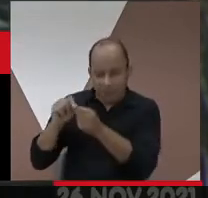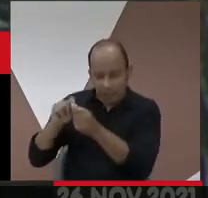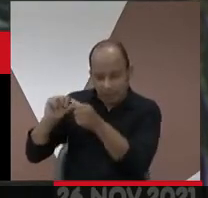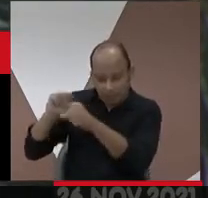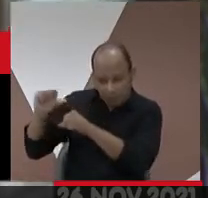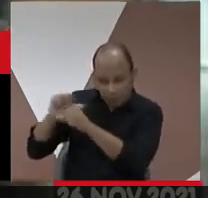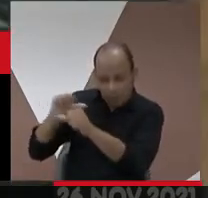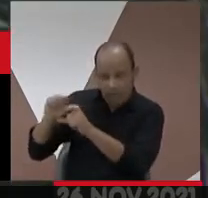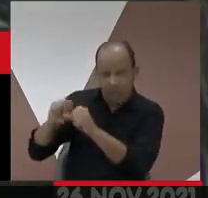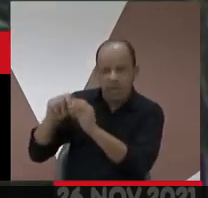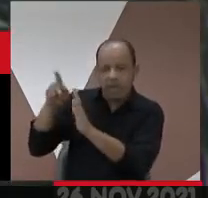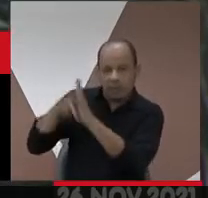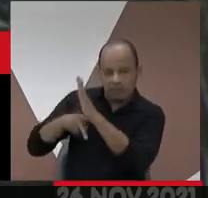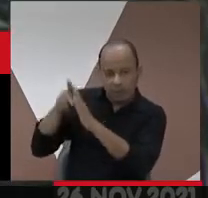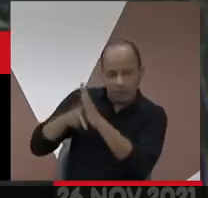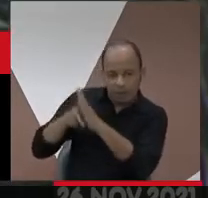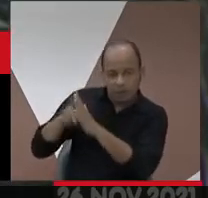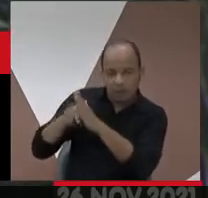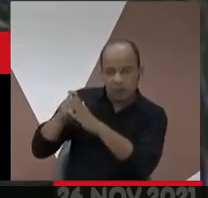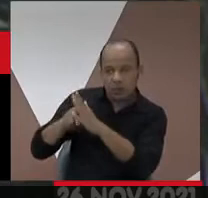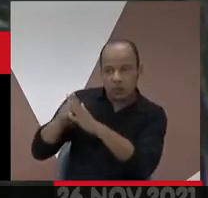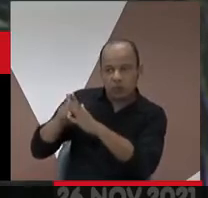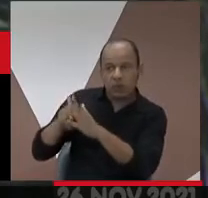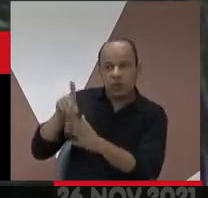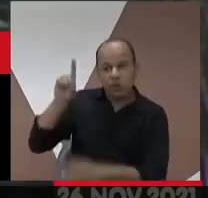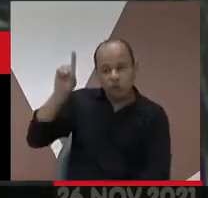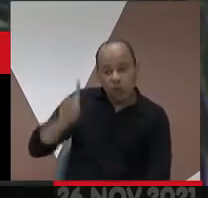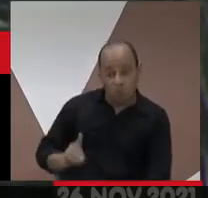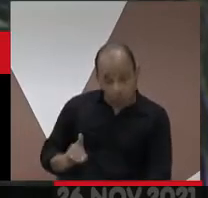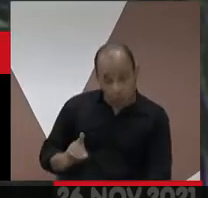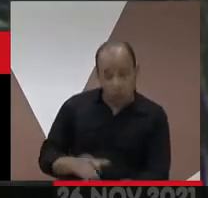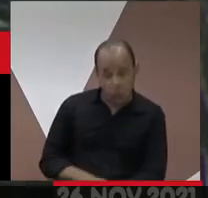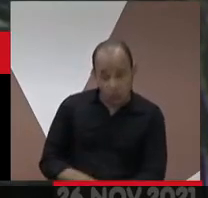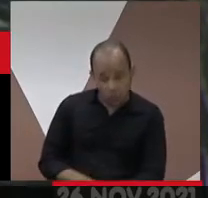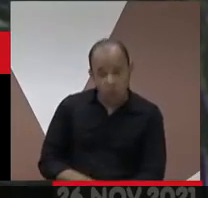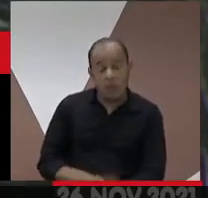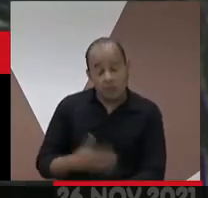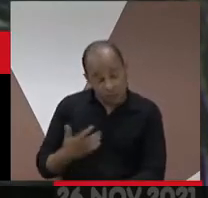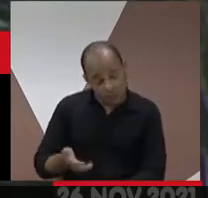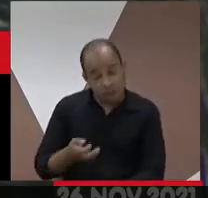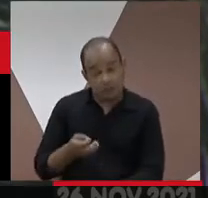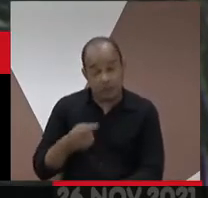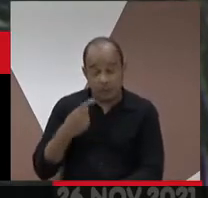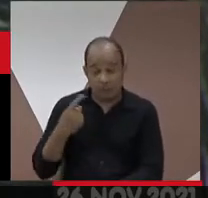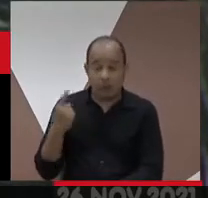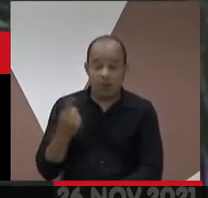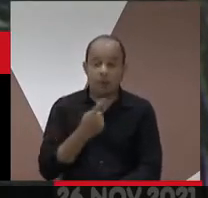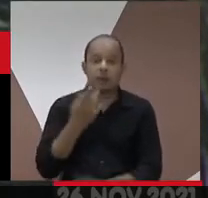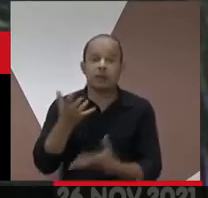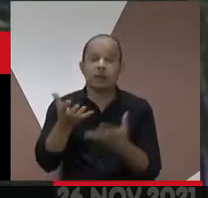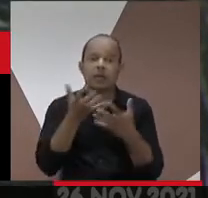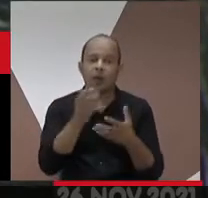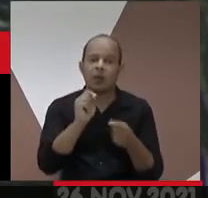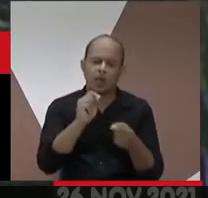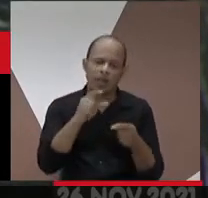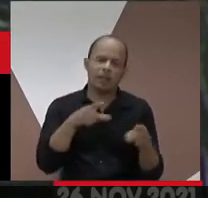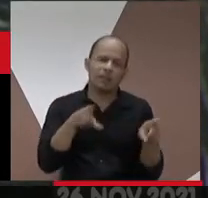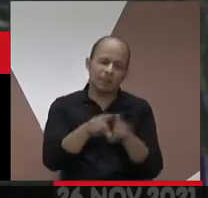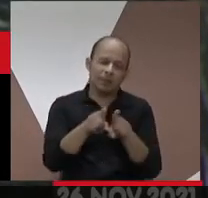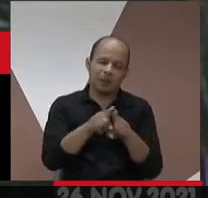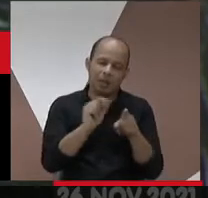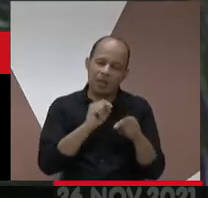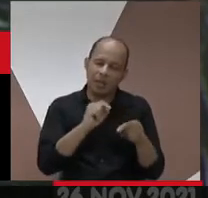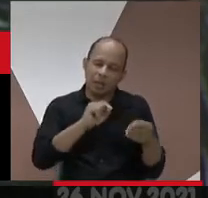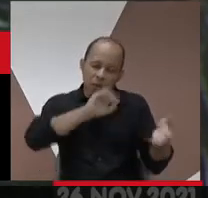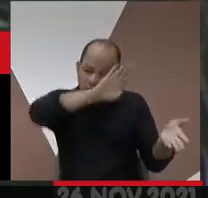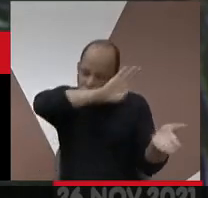nossa luta é para voltar às áreas rurais, como está previsto no plano diretor metropolitano, e tirar o